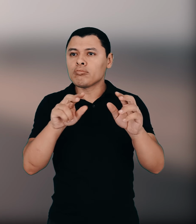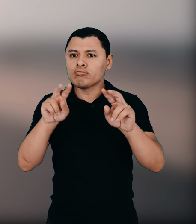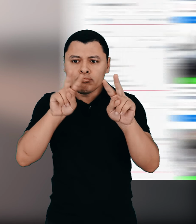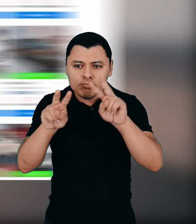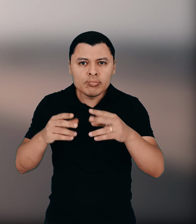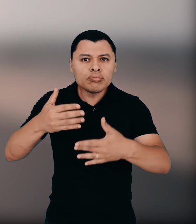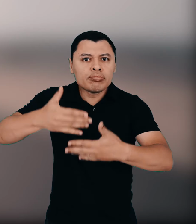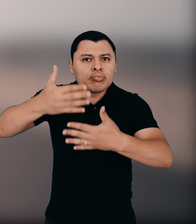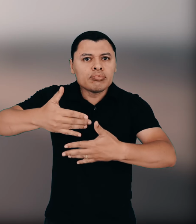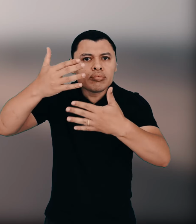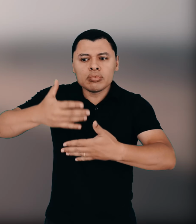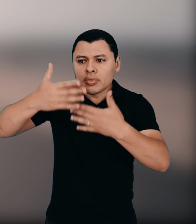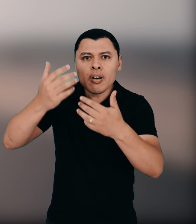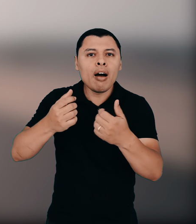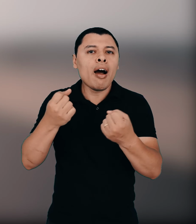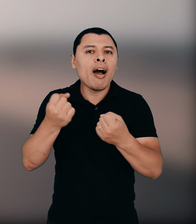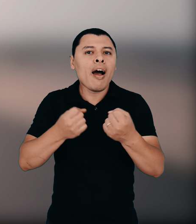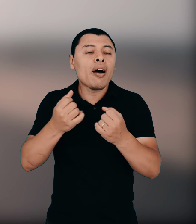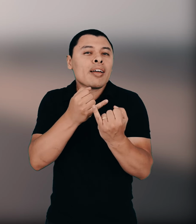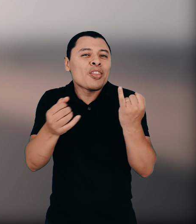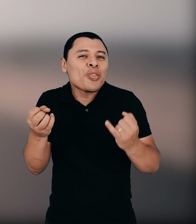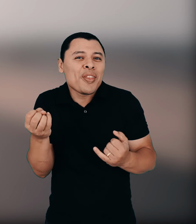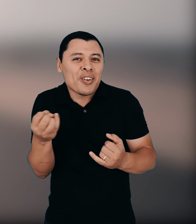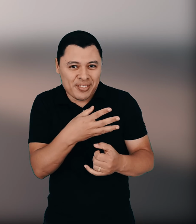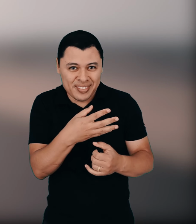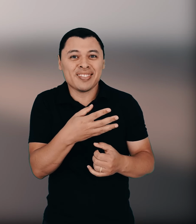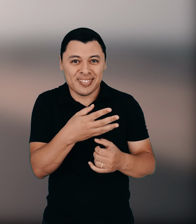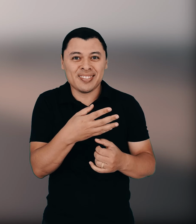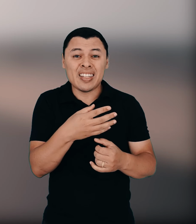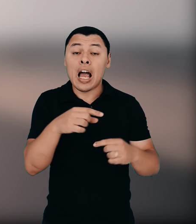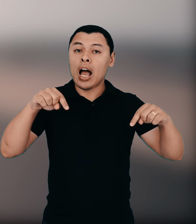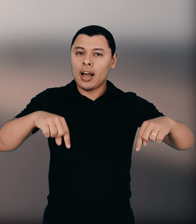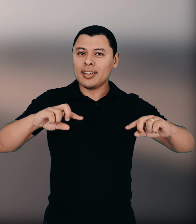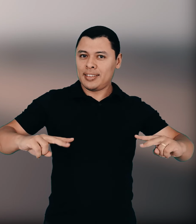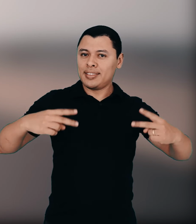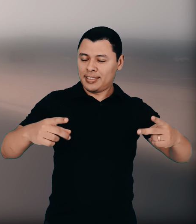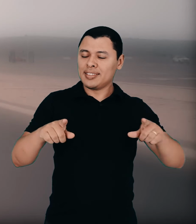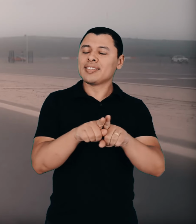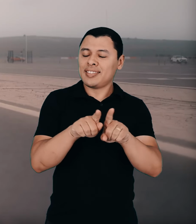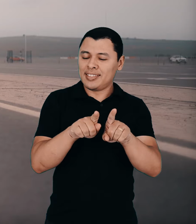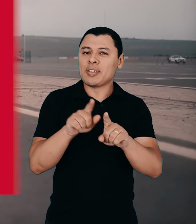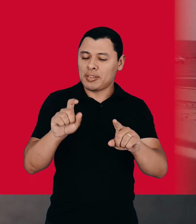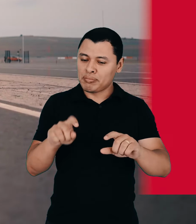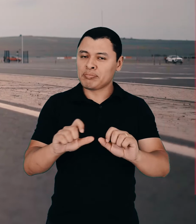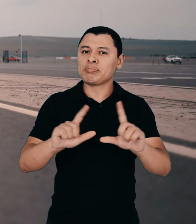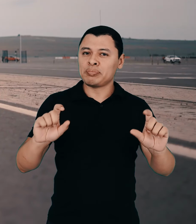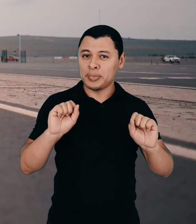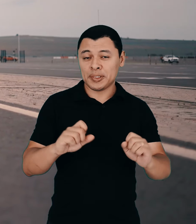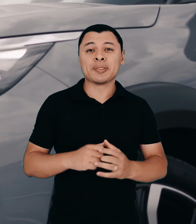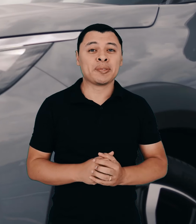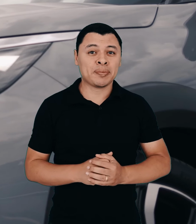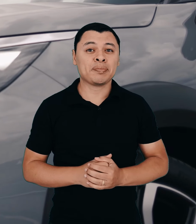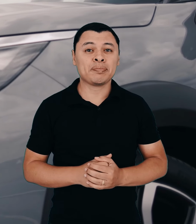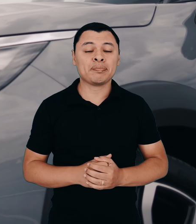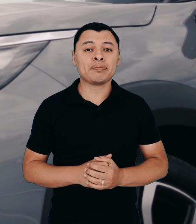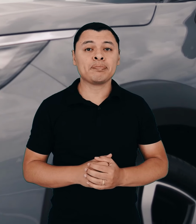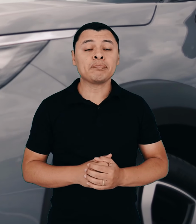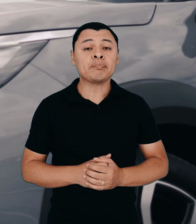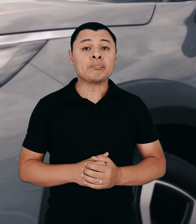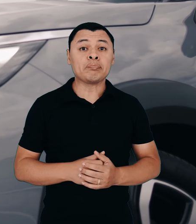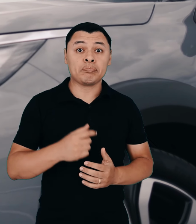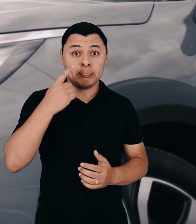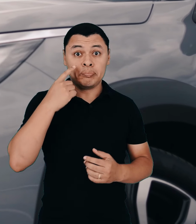autoline.com.br, confira também as opções de seminovos que a gente disponibilizou, inclusive no link ali nos comentários, na faixa de preço do Fiat Pulse. A dianteira, sem